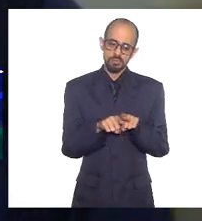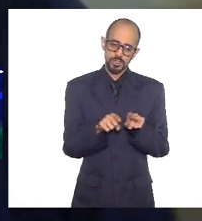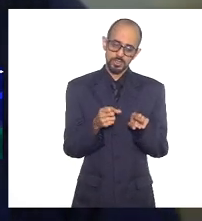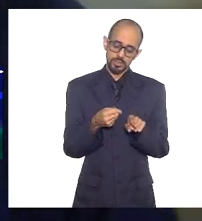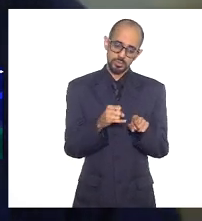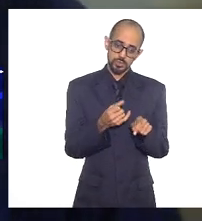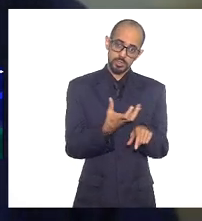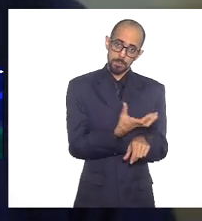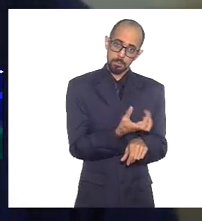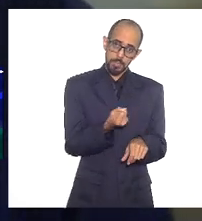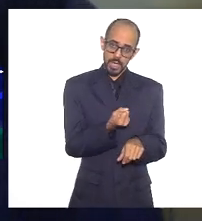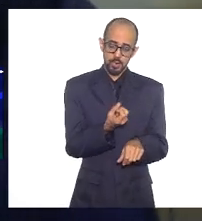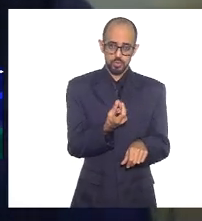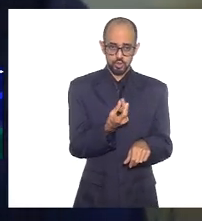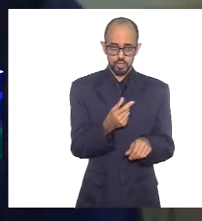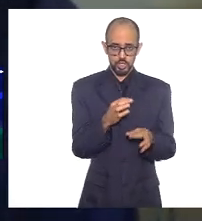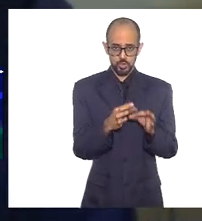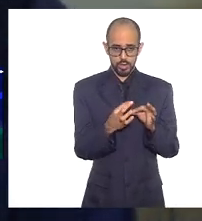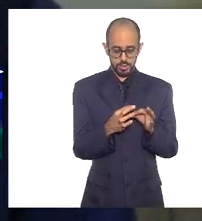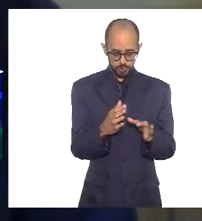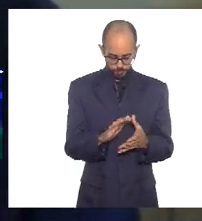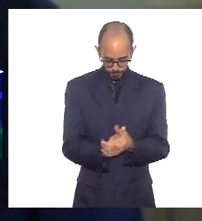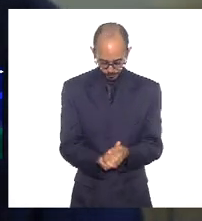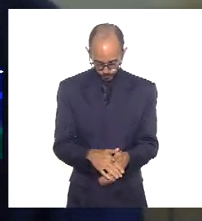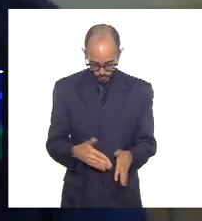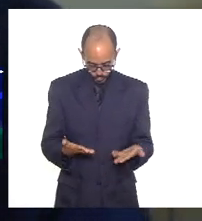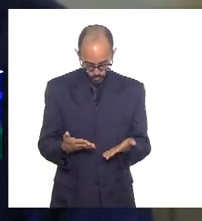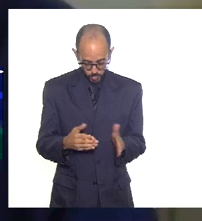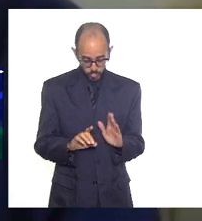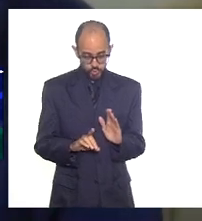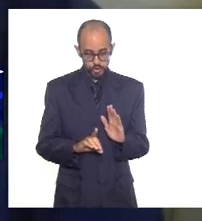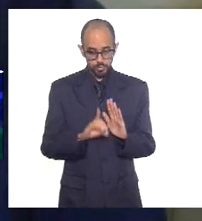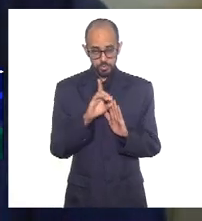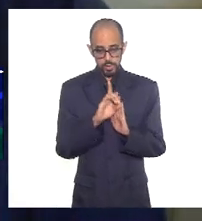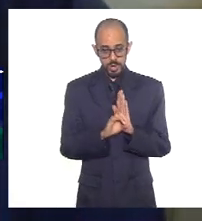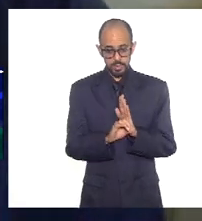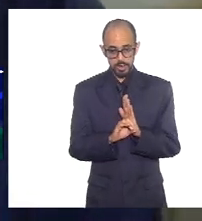hoje o decreto do governador